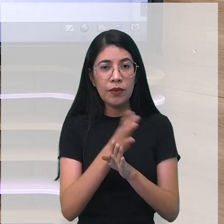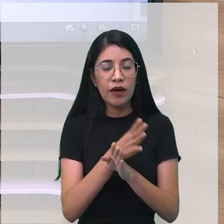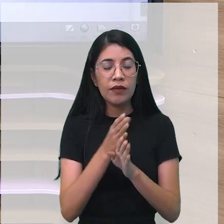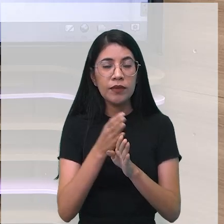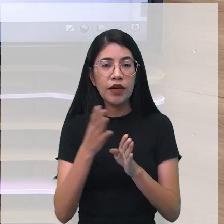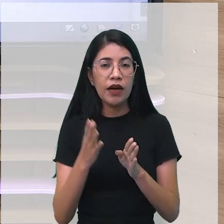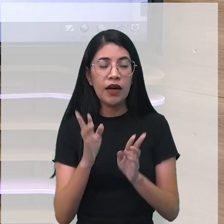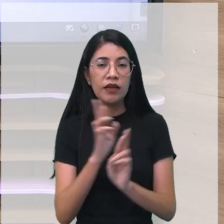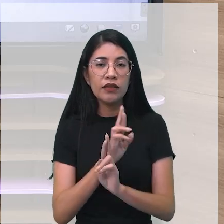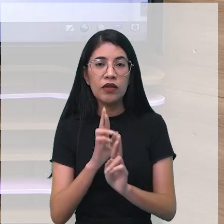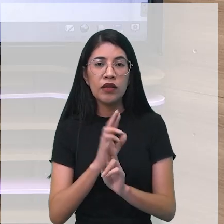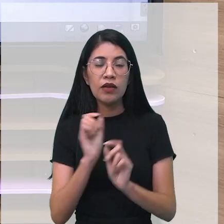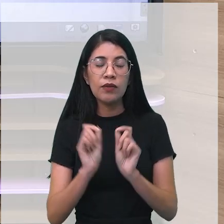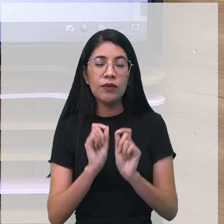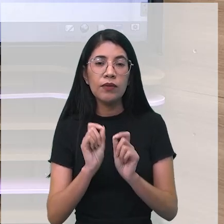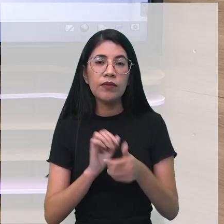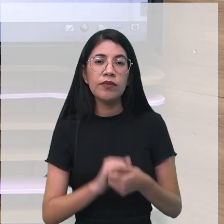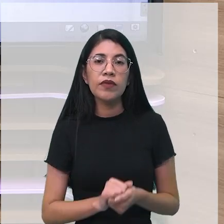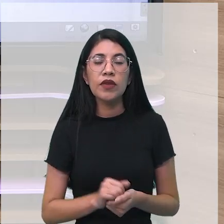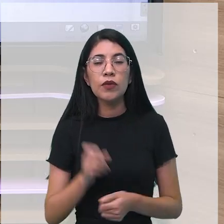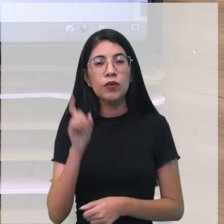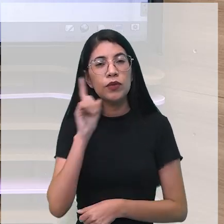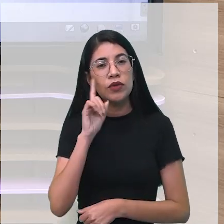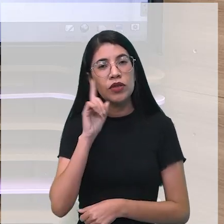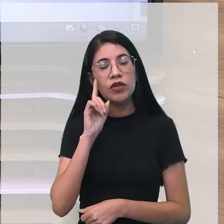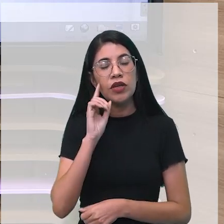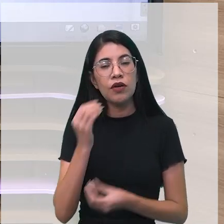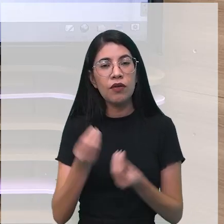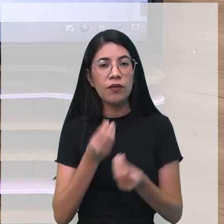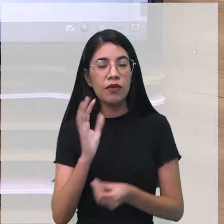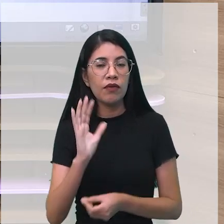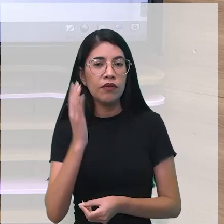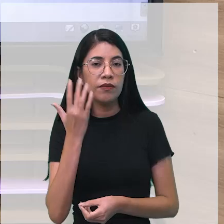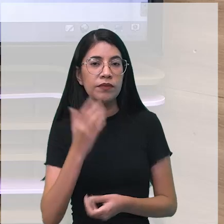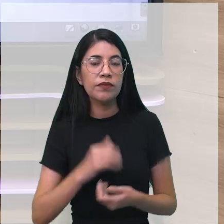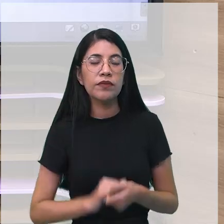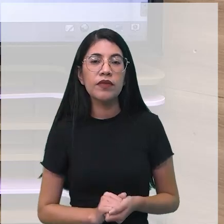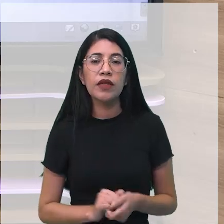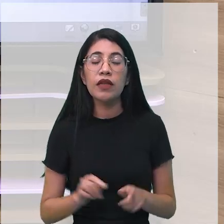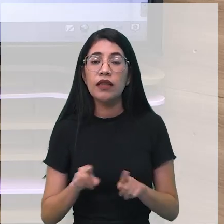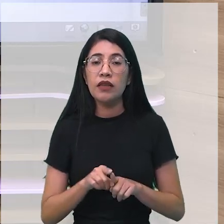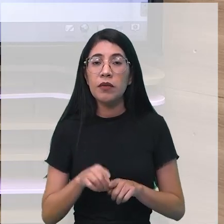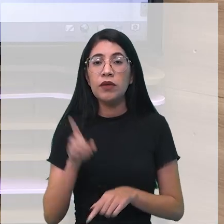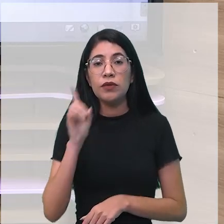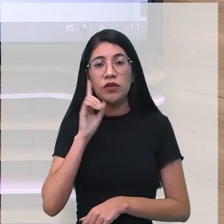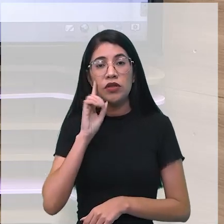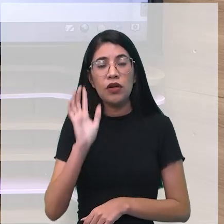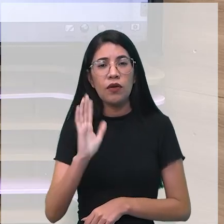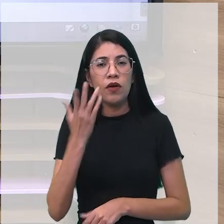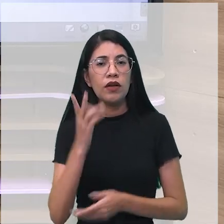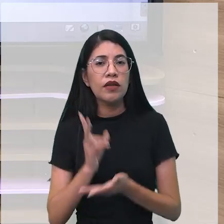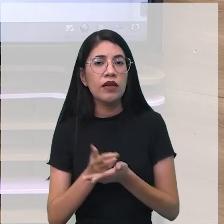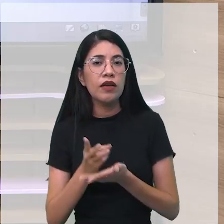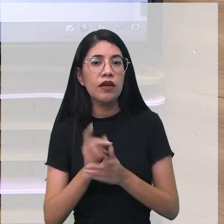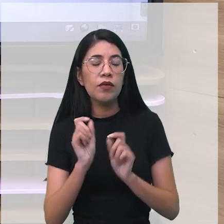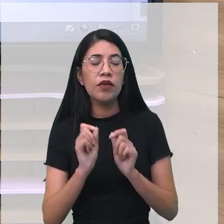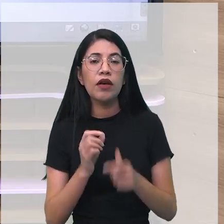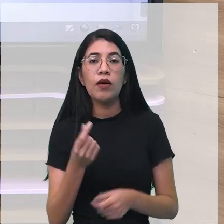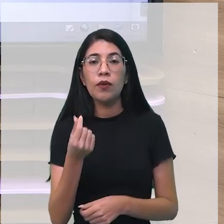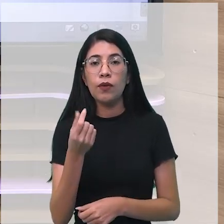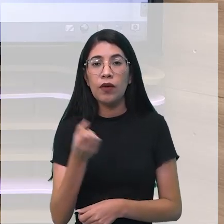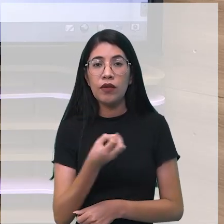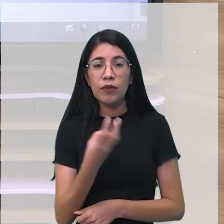relacionados aí com situações do nosso dia a dia uma outra situação eh bastante corriqueira eh o saldo